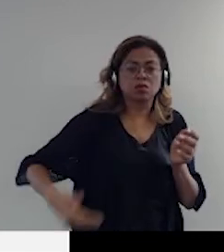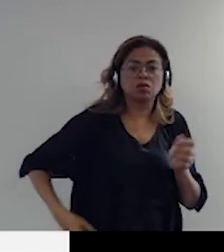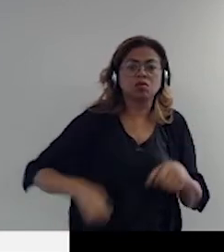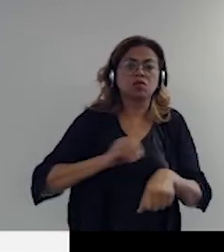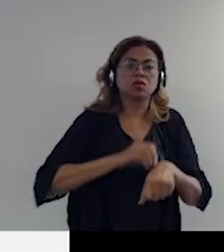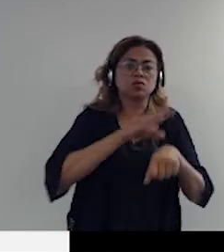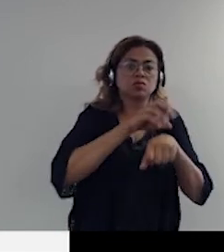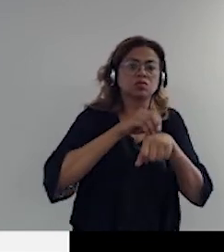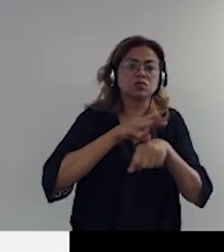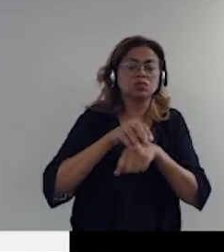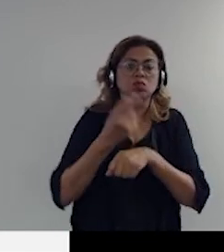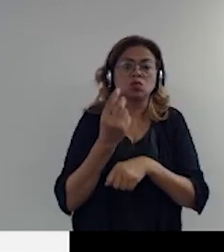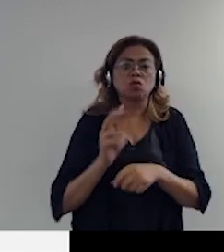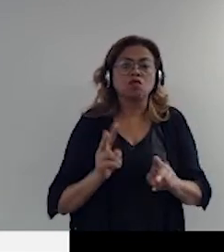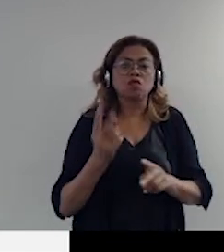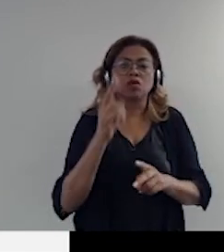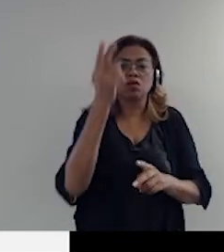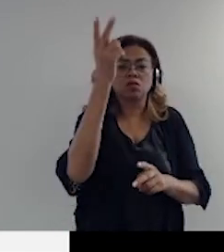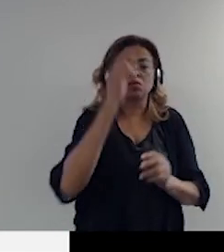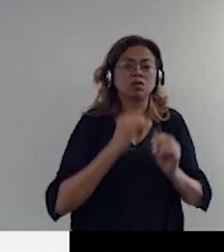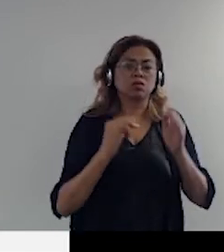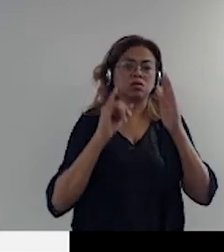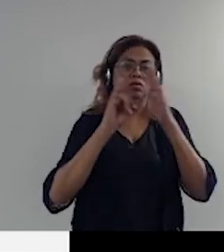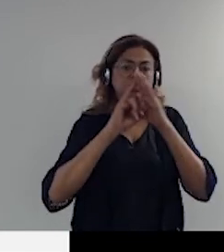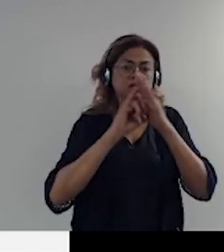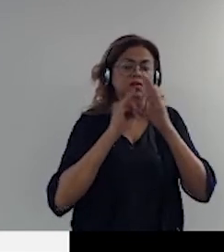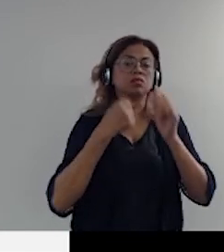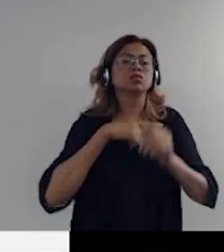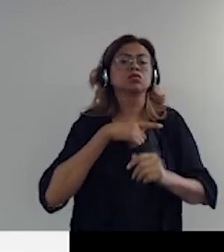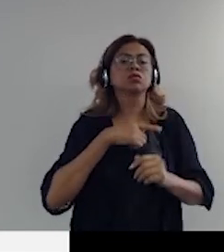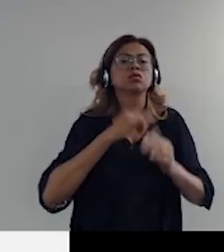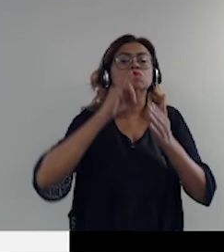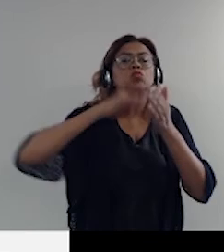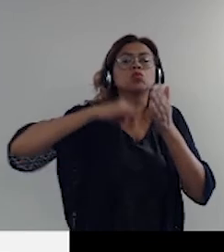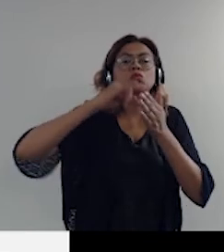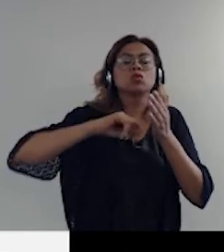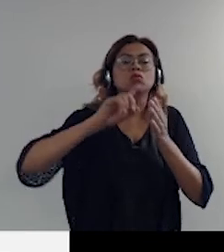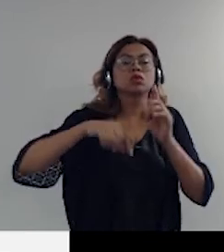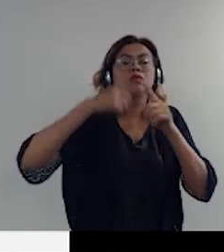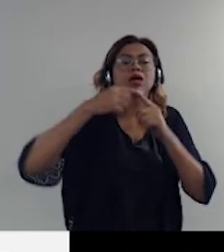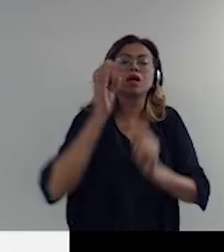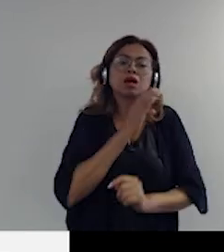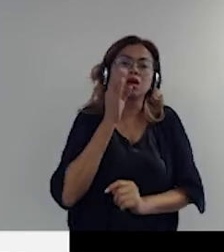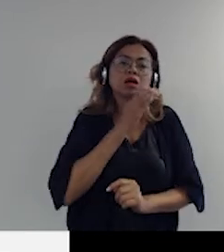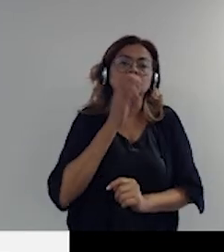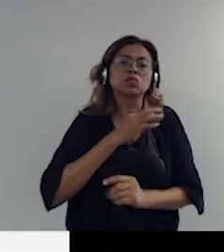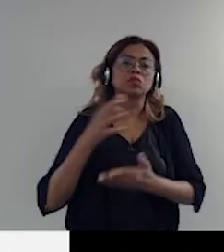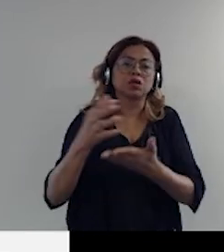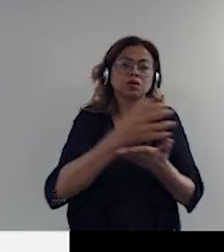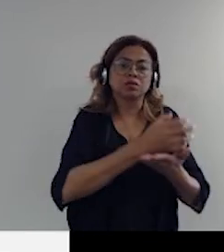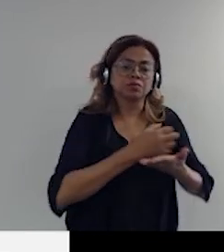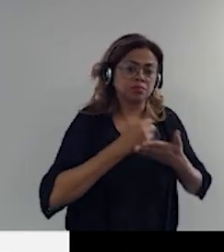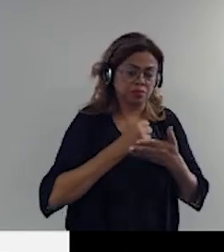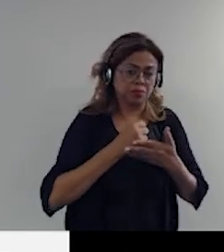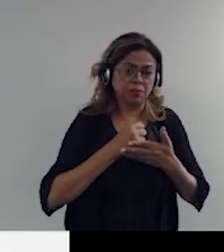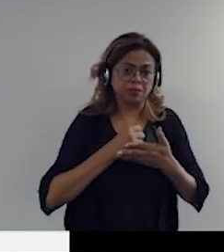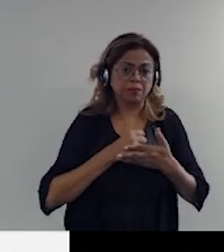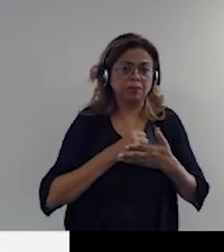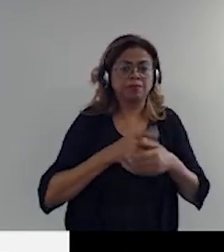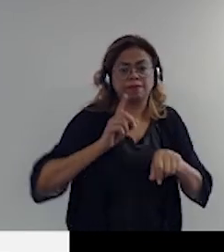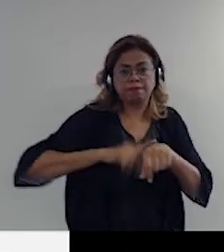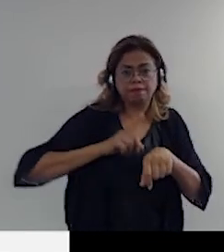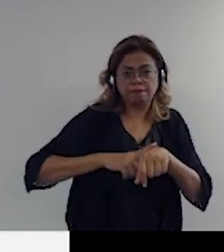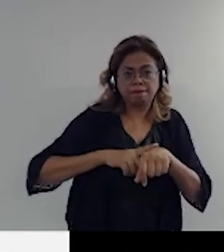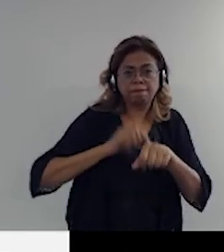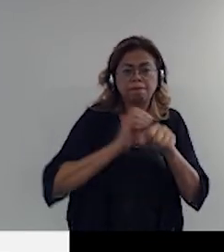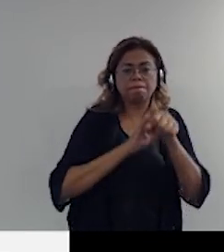Isso significa que, do lado das companhias, elas têm um instrumento mais ágil para captação. E, durante o